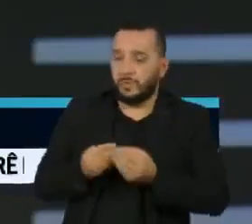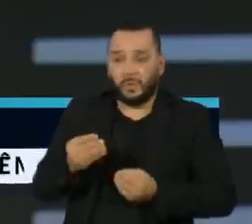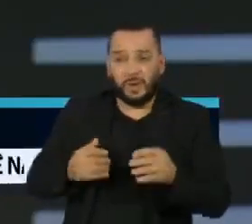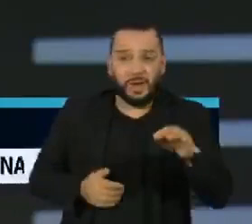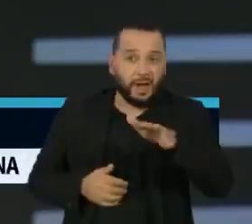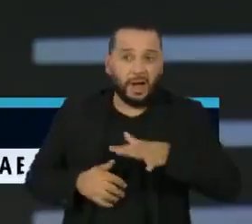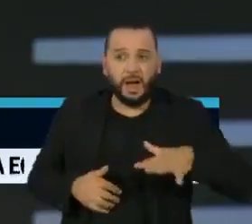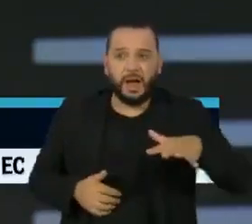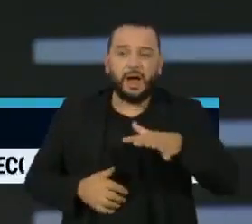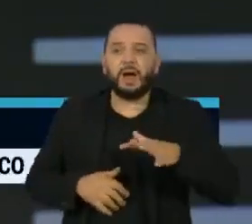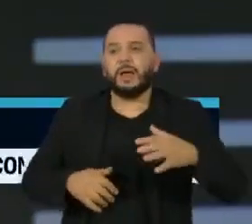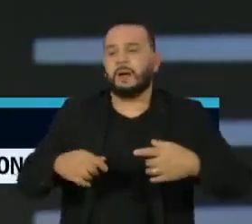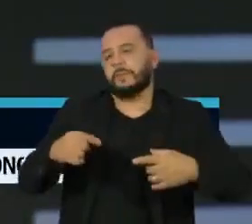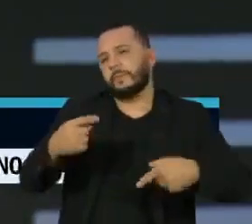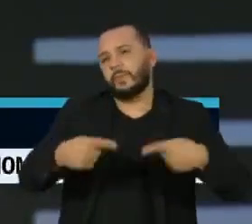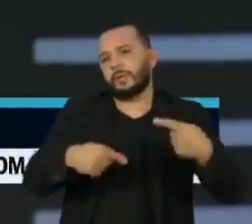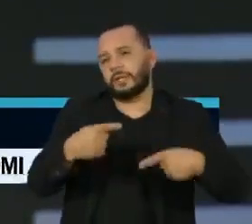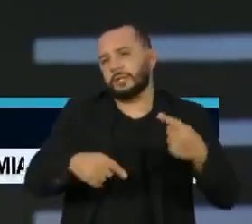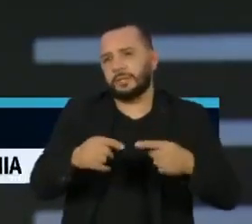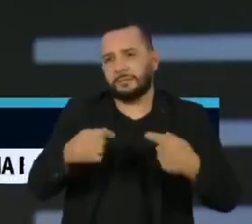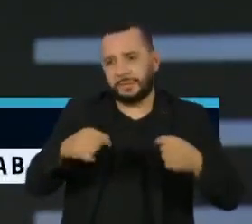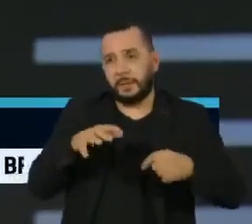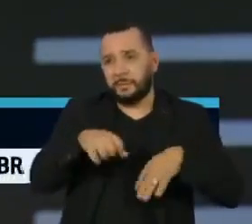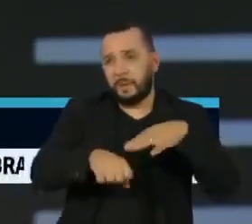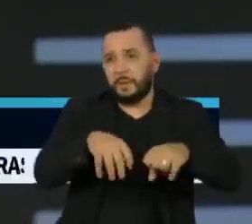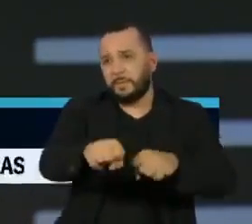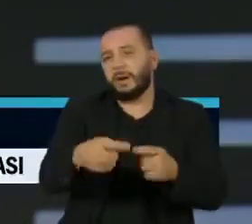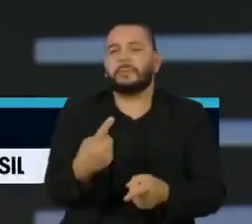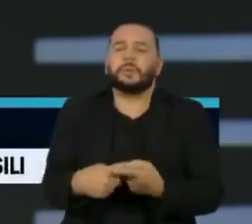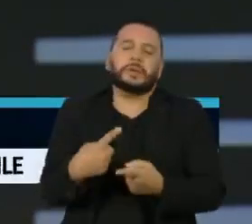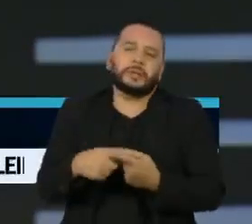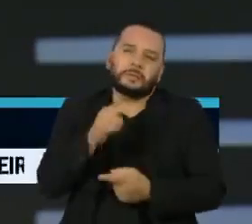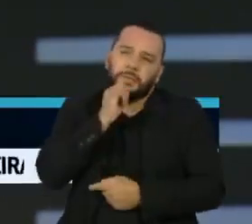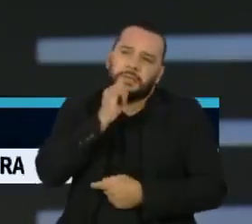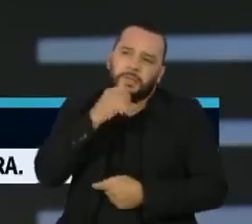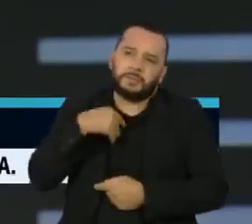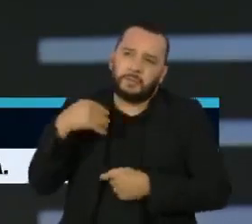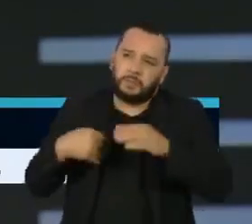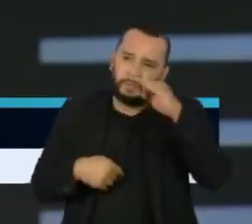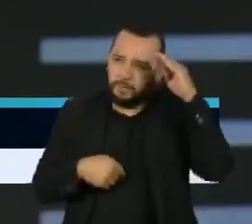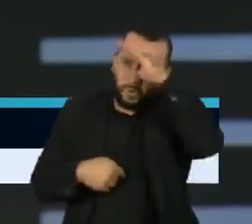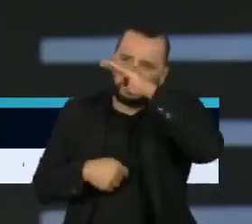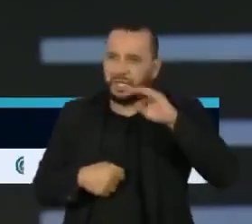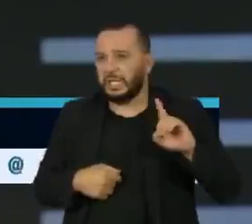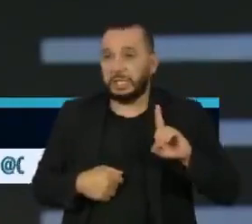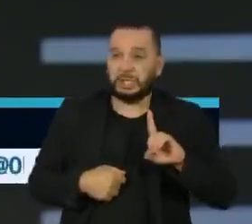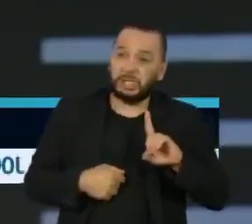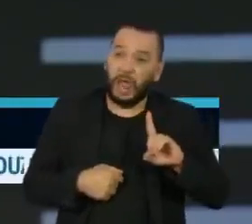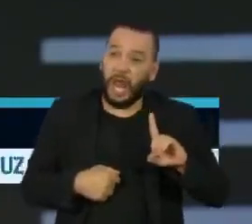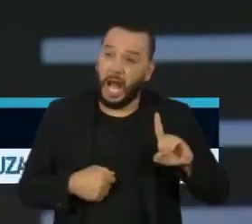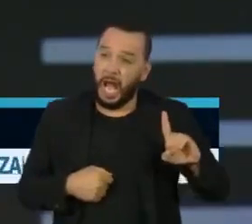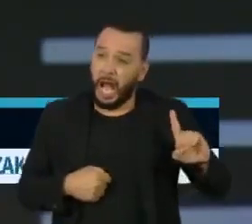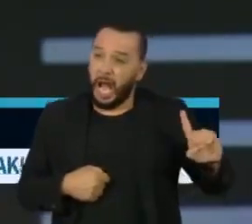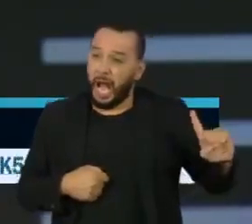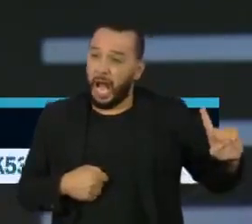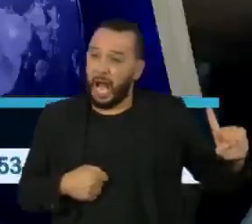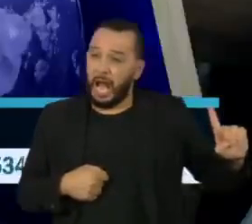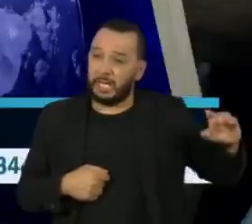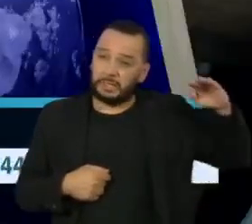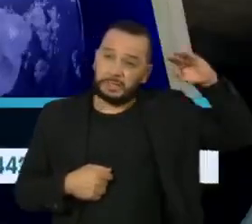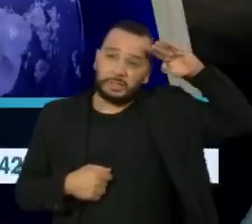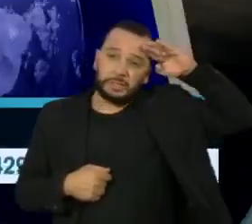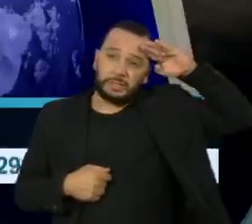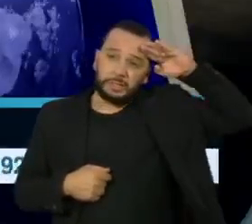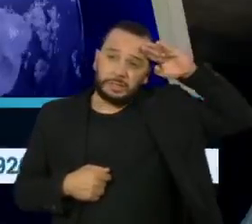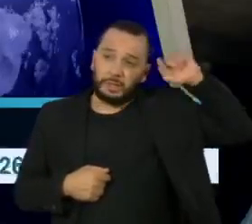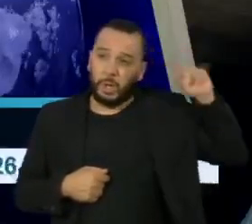que está desocupado, né? O presidente Bolsonaro levou um lado do jogo para a extrema-direita. Né? Eu acho que, de novo, não